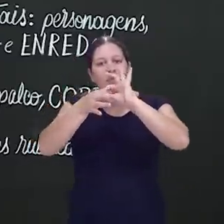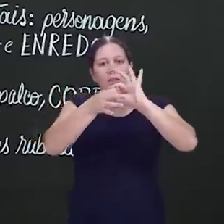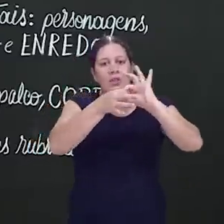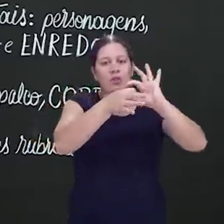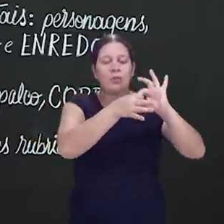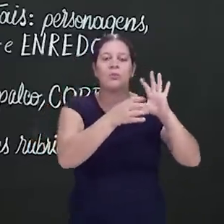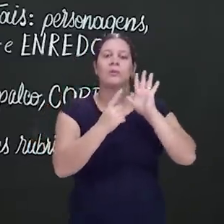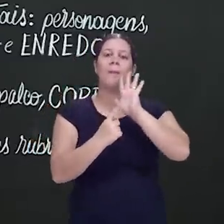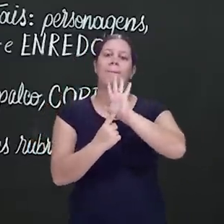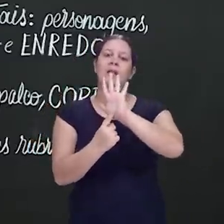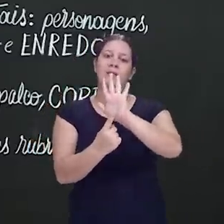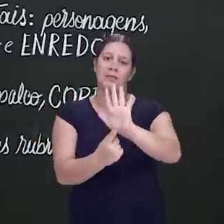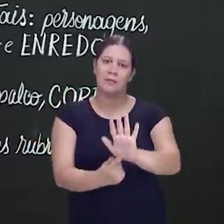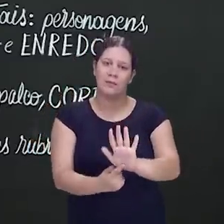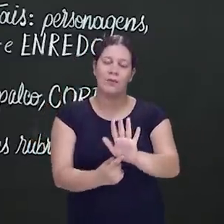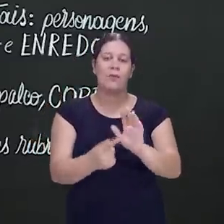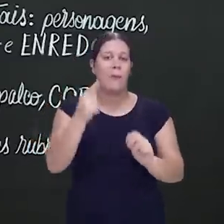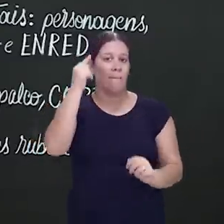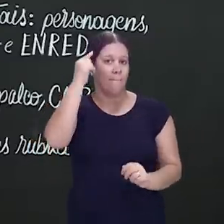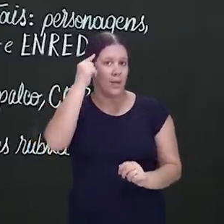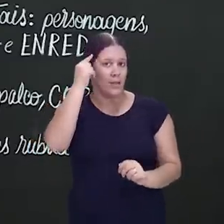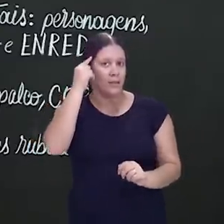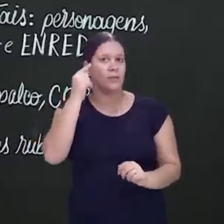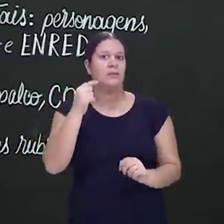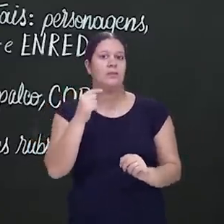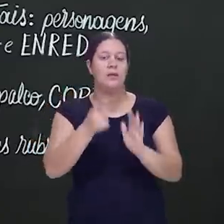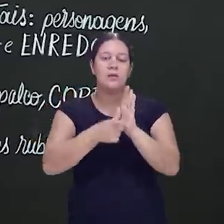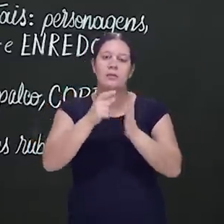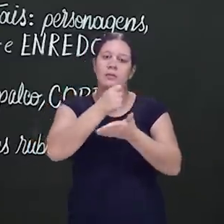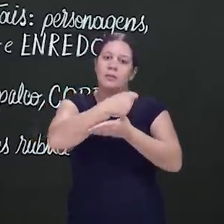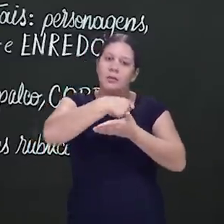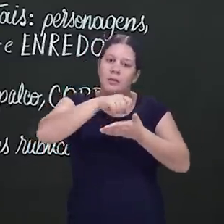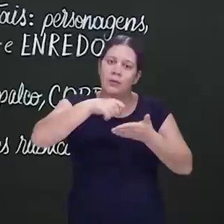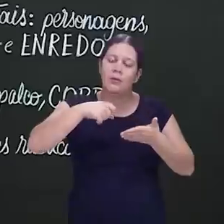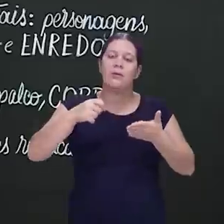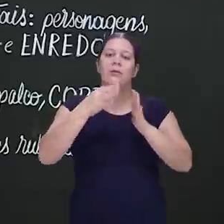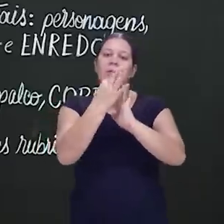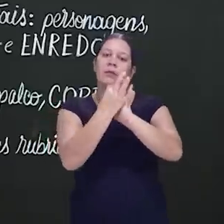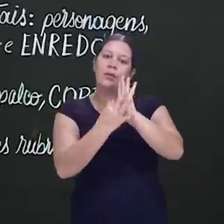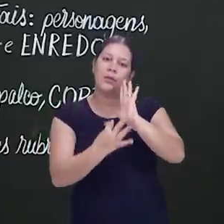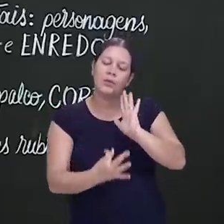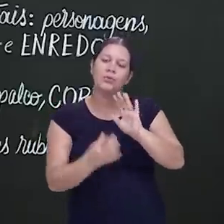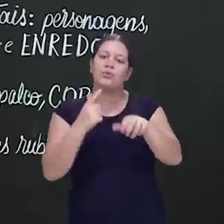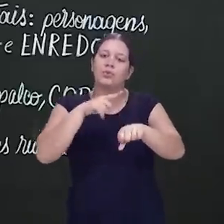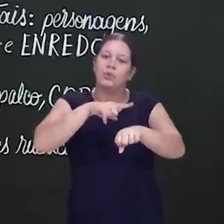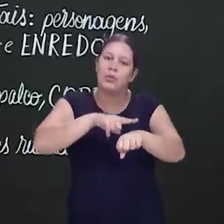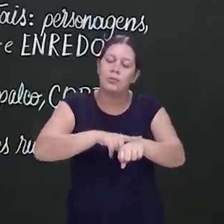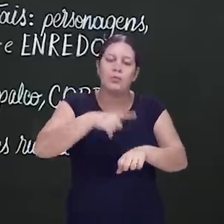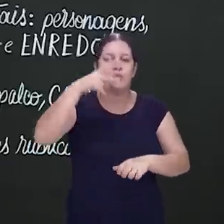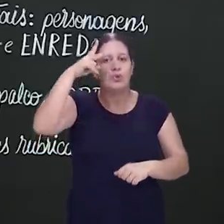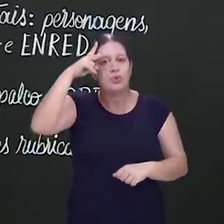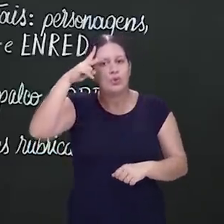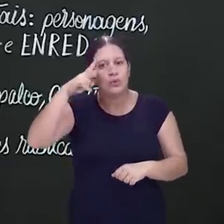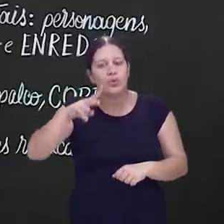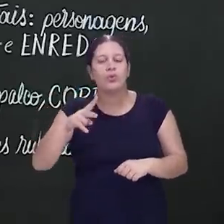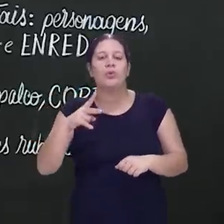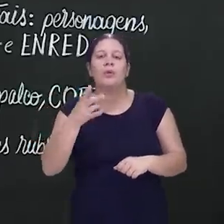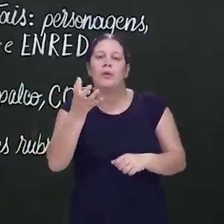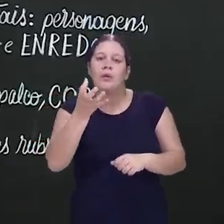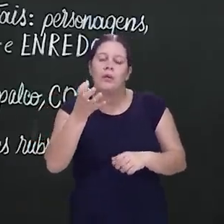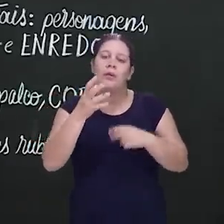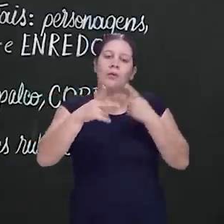sendo apresentado. Então, pense nisso na hora de escrever um texto teatral. Que tempo, que lugar, que pessoas, que história elas querem